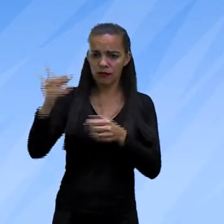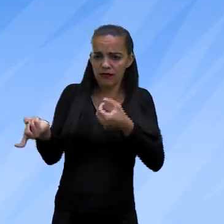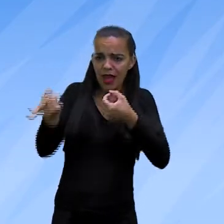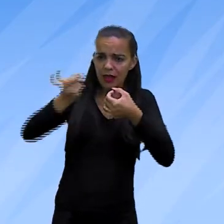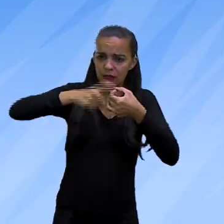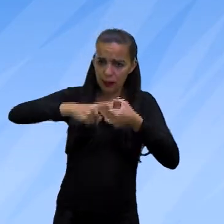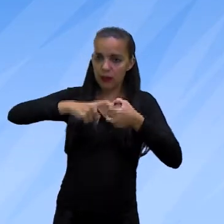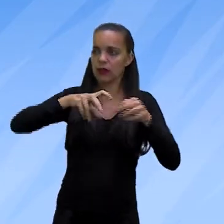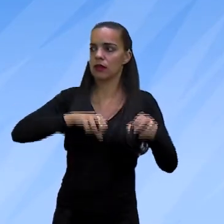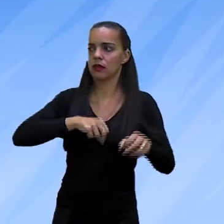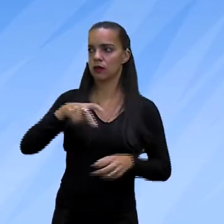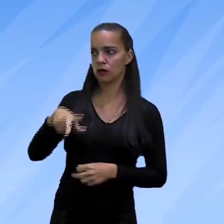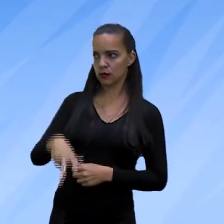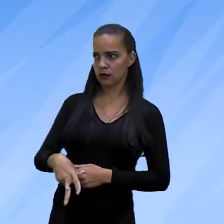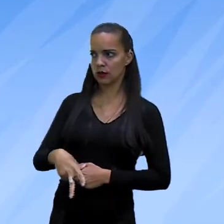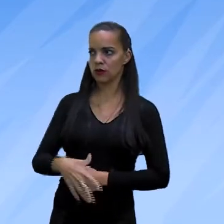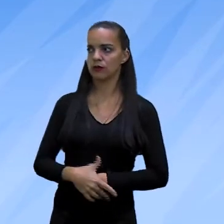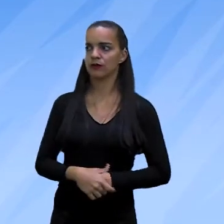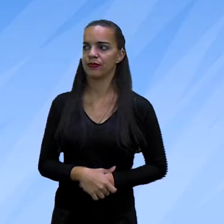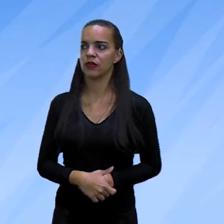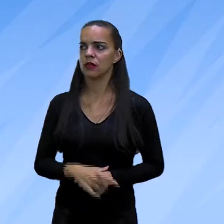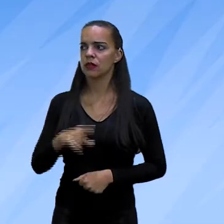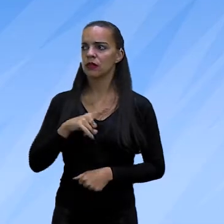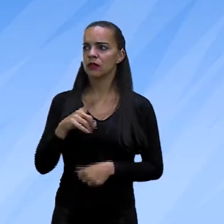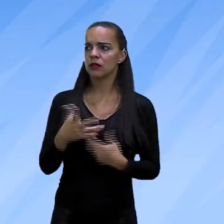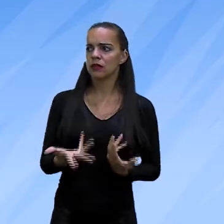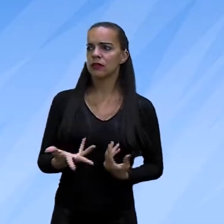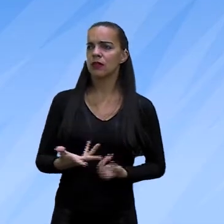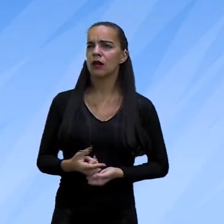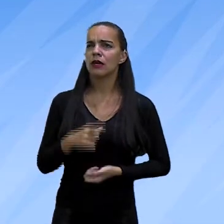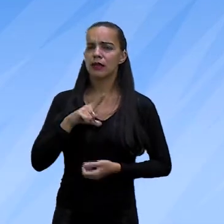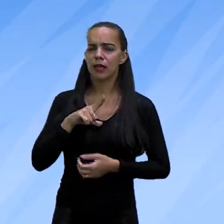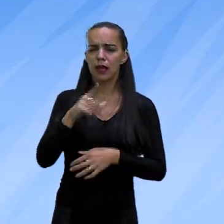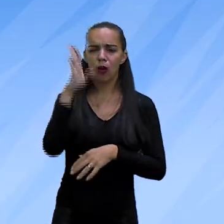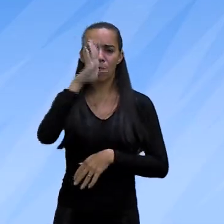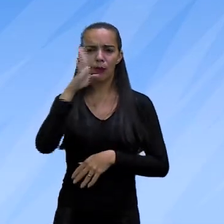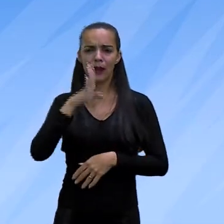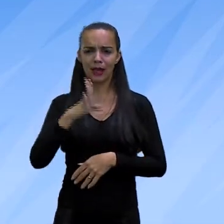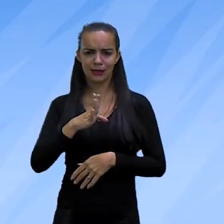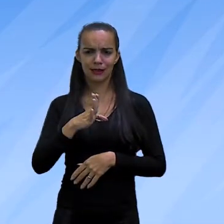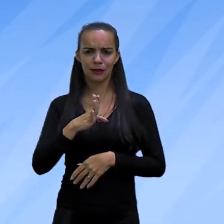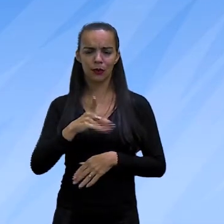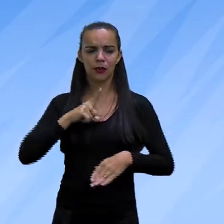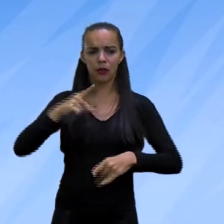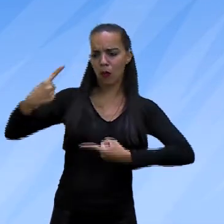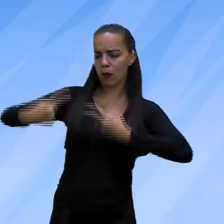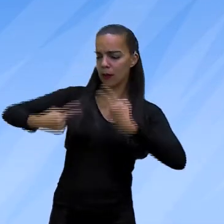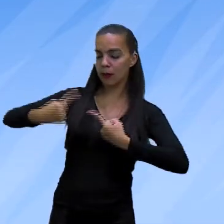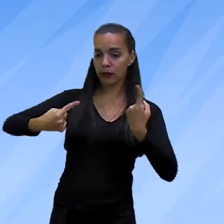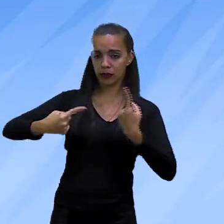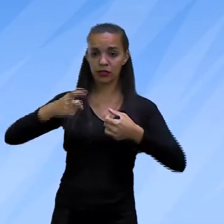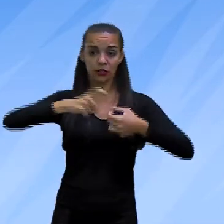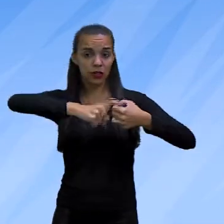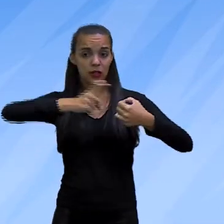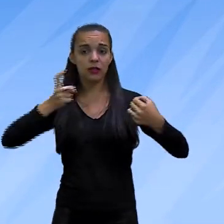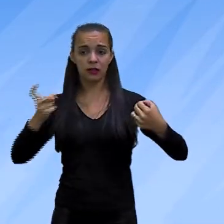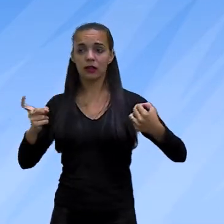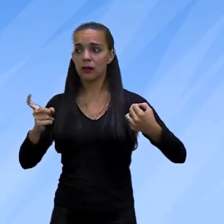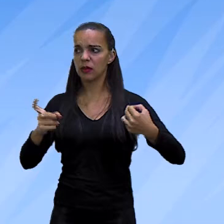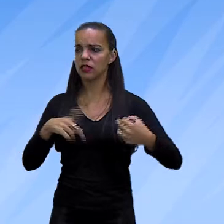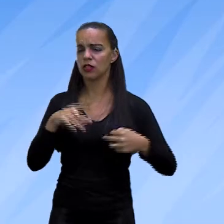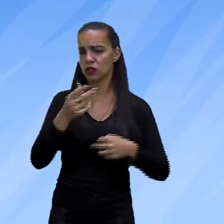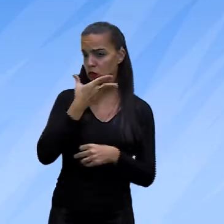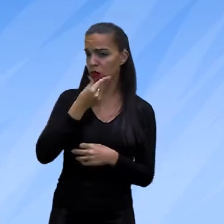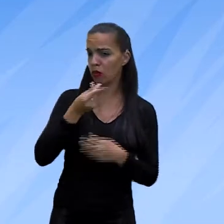política exterior, né, como Brasil, como uma política independente. Então, o Partido Brasileiro, temendo